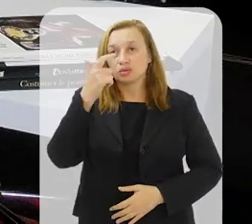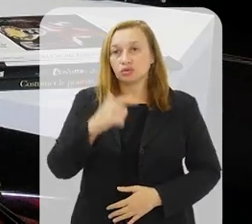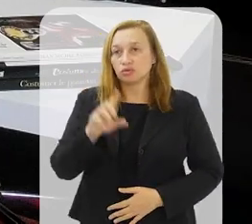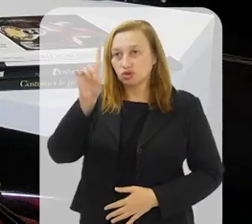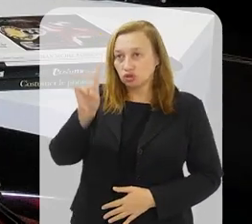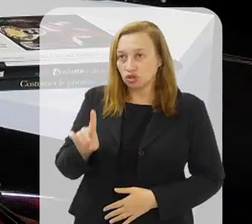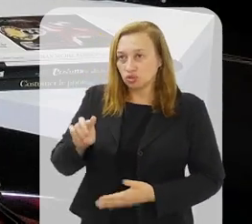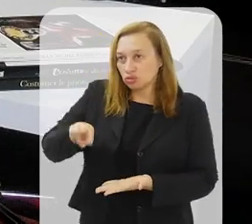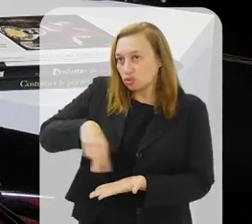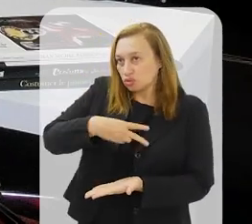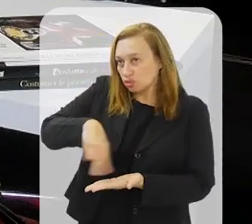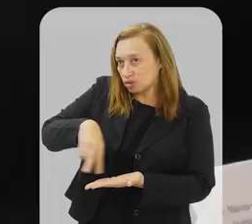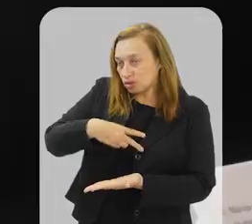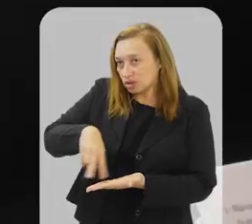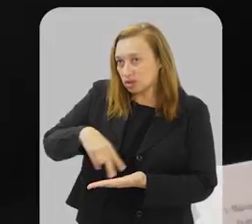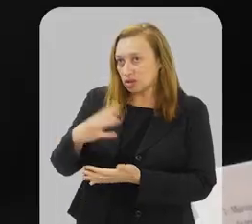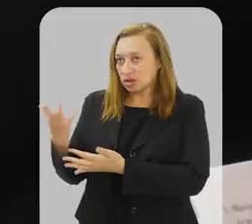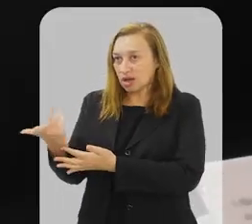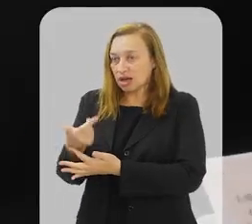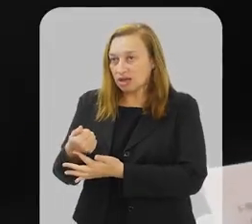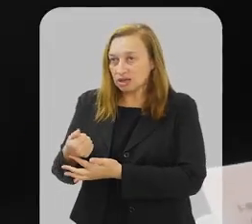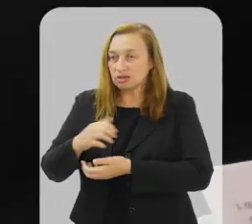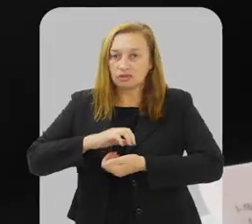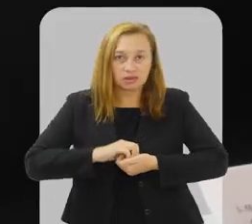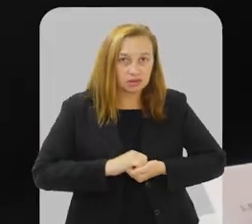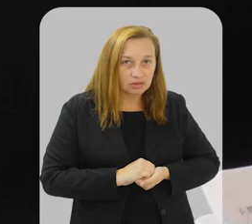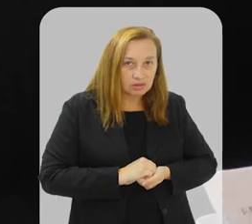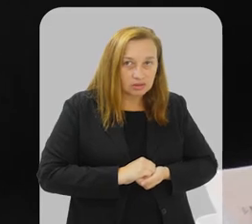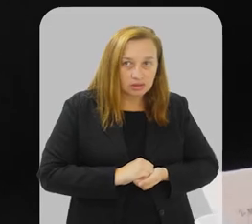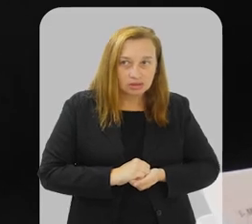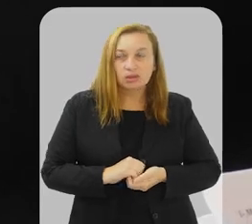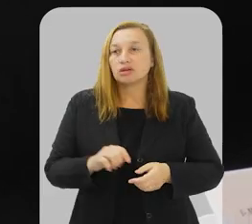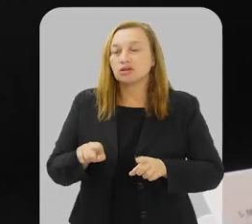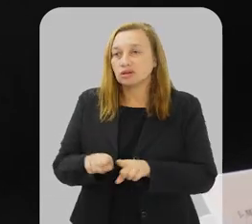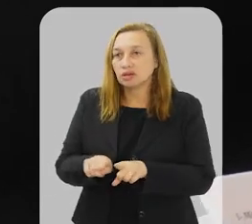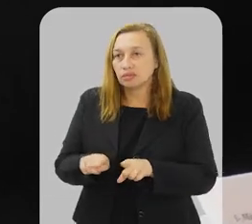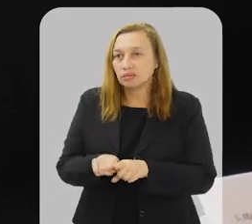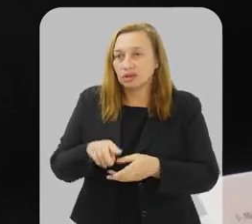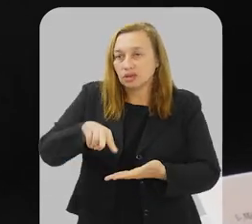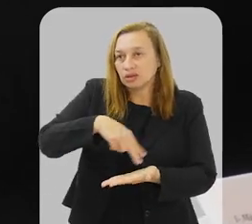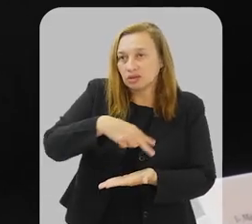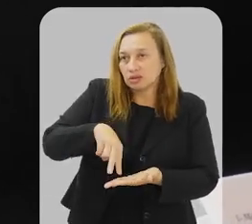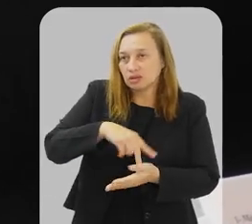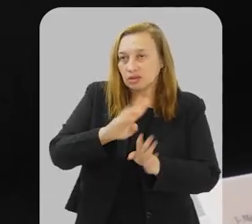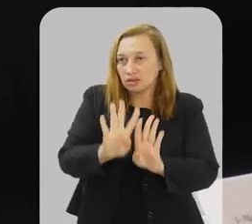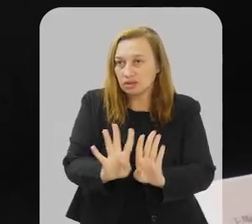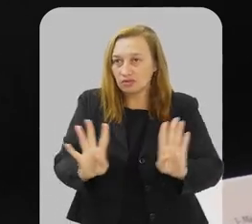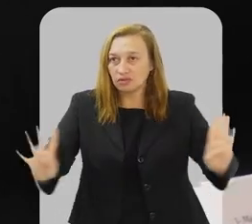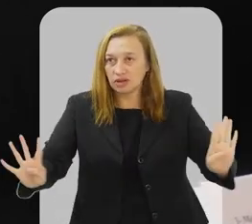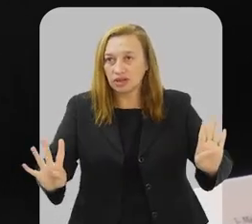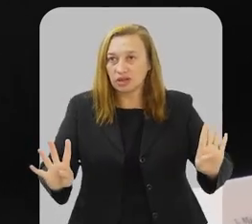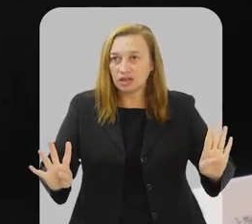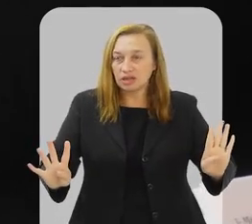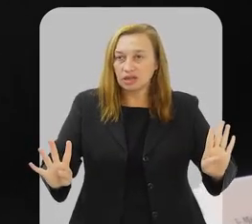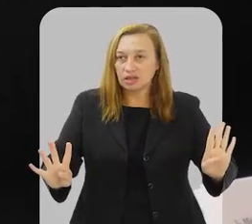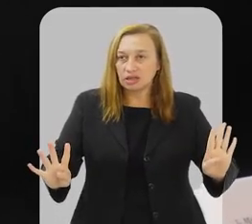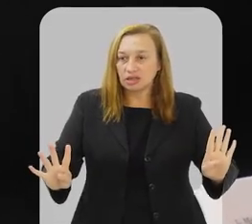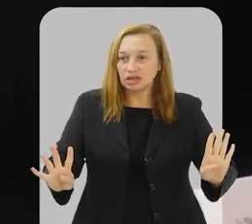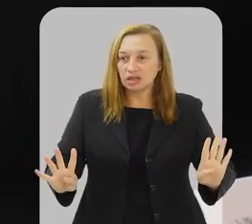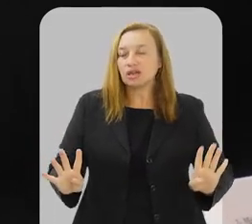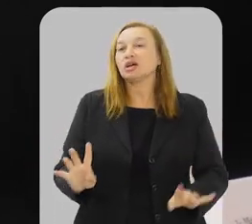eu sou diretor coreográfico e artístico da Uniso de Viradouro e sou coreográfico da comissão diferente da União da Ila do governador